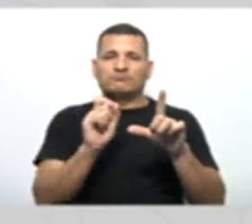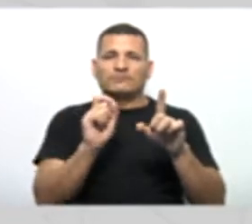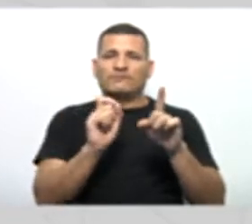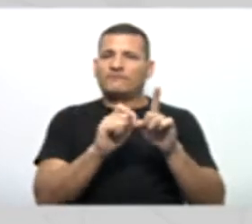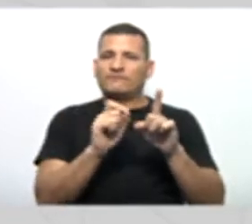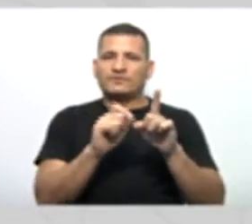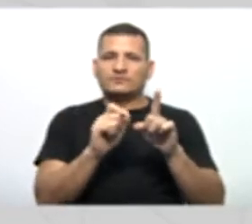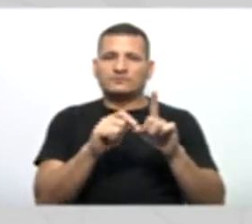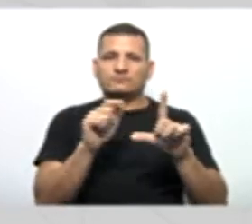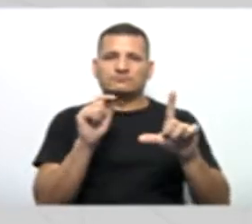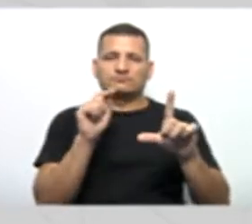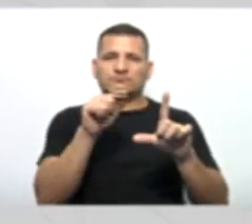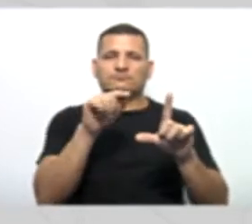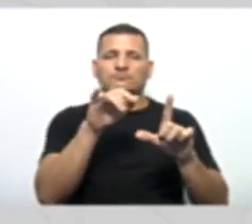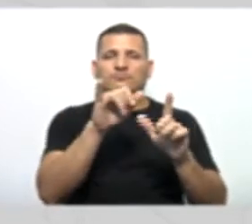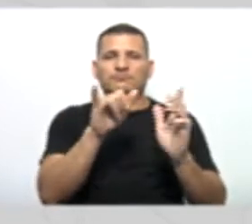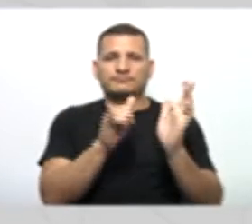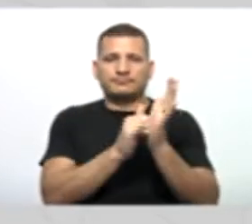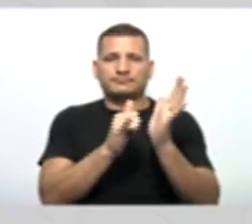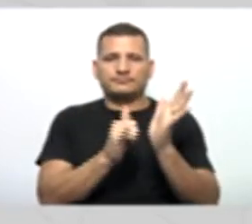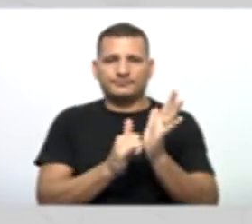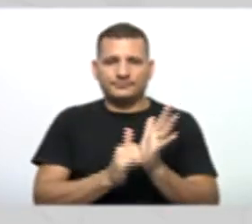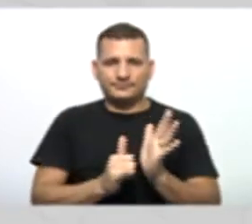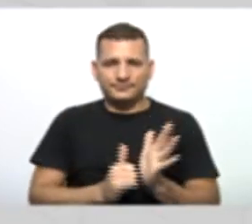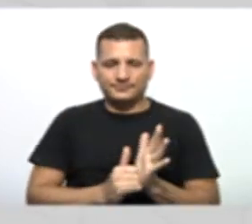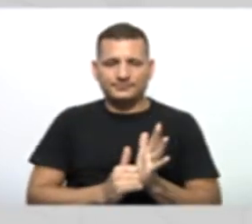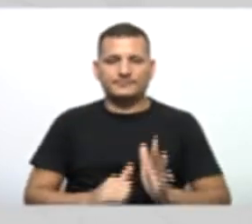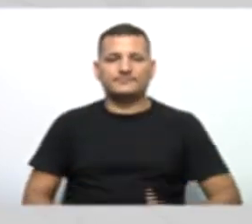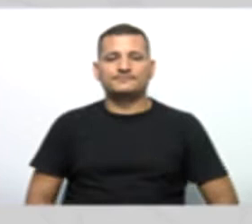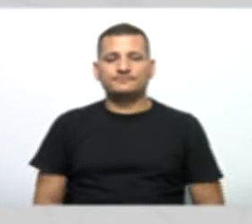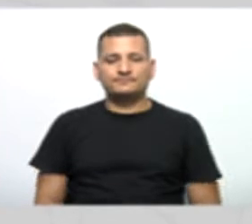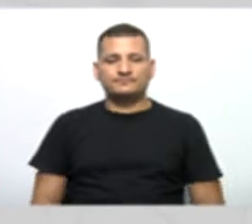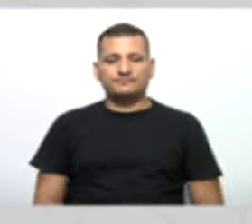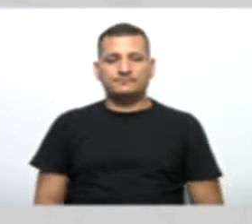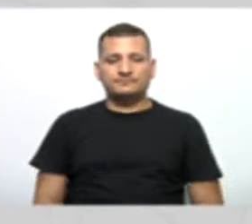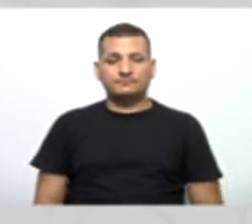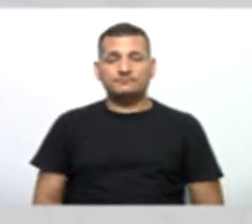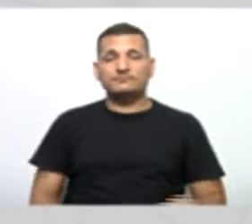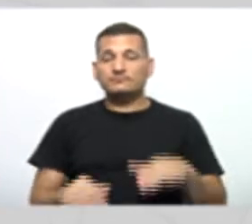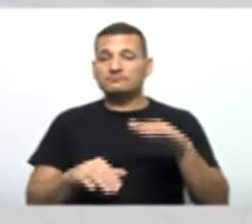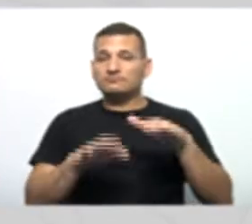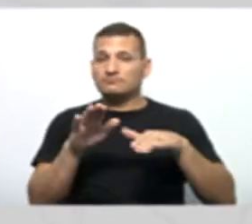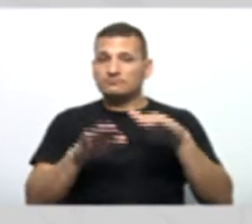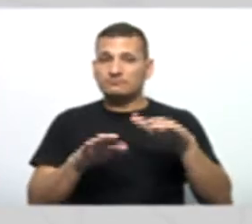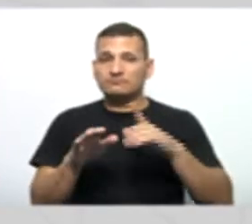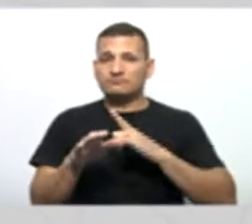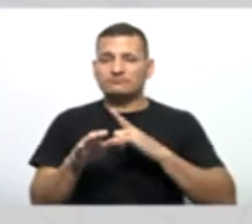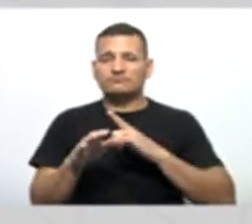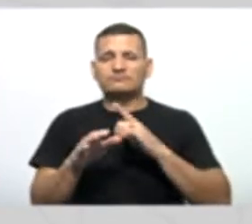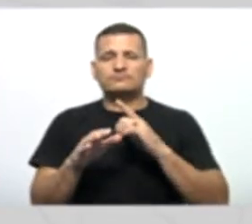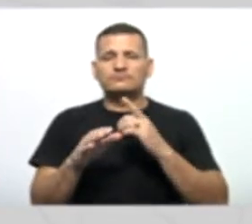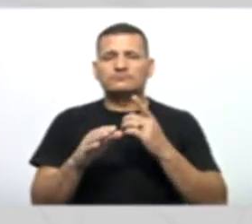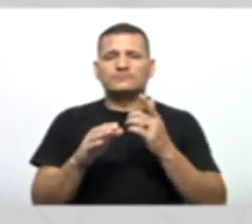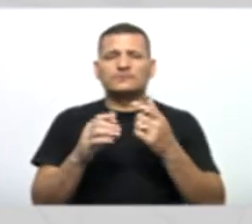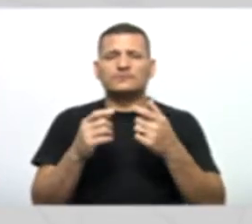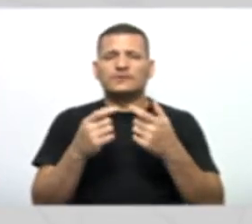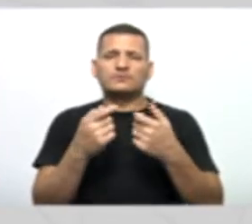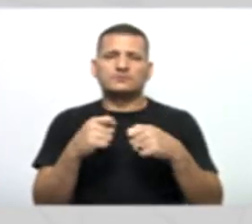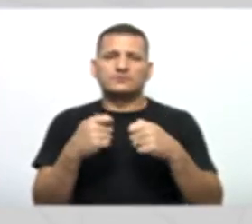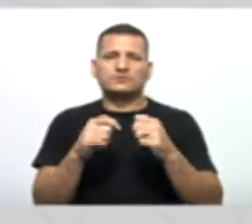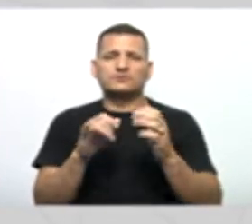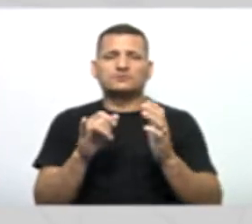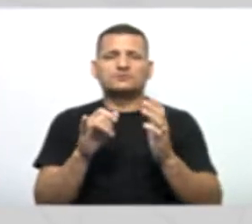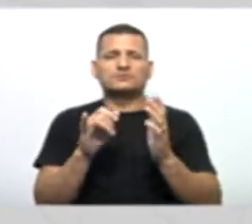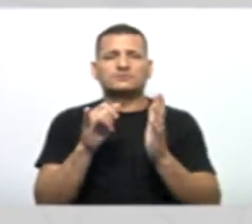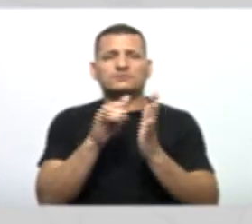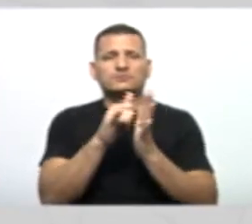lá do MySQL. Às vezes ele pede uma outra biblioteca para que você